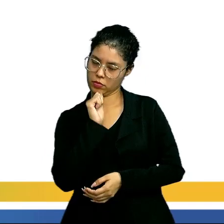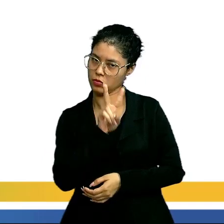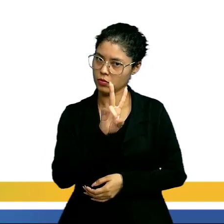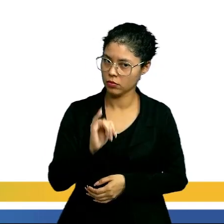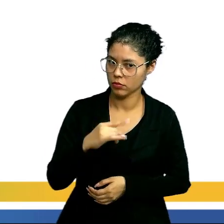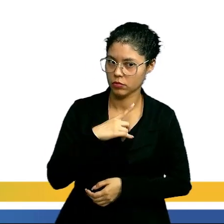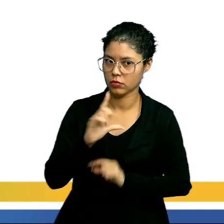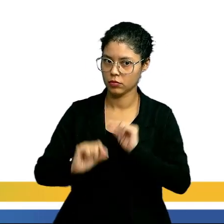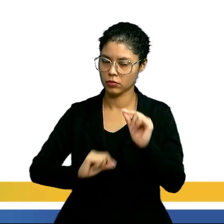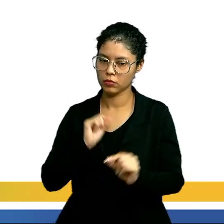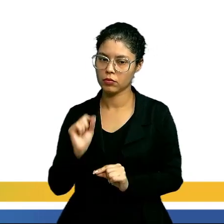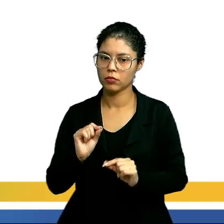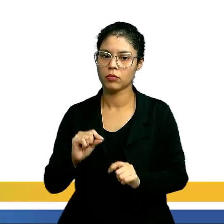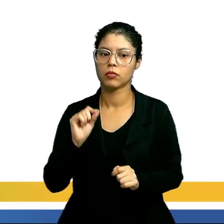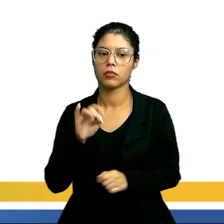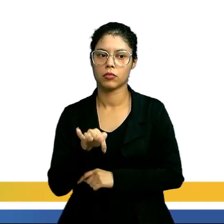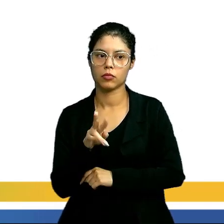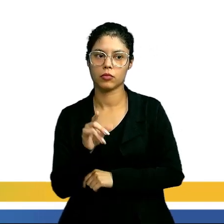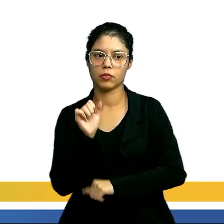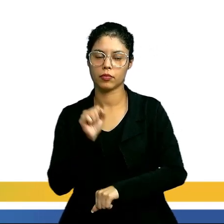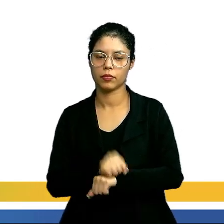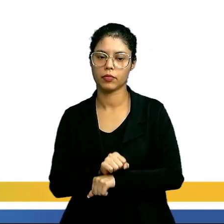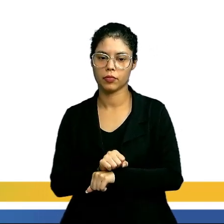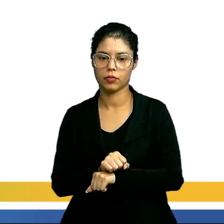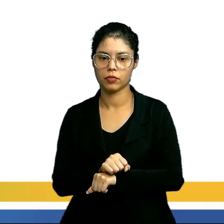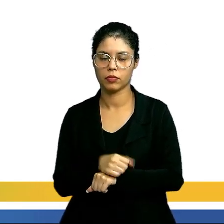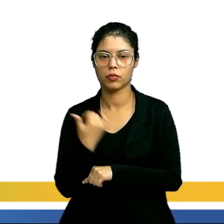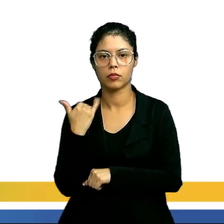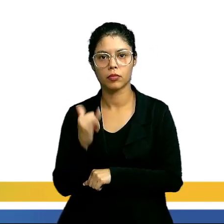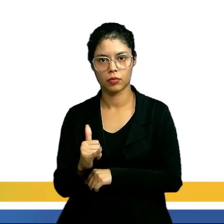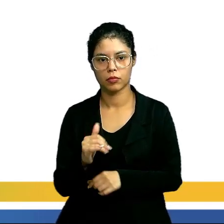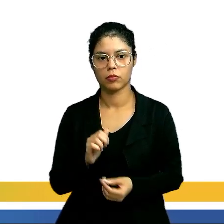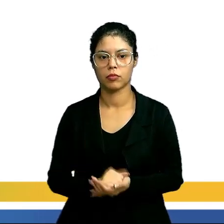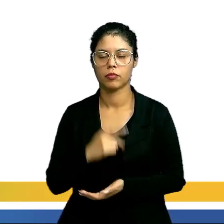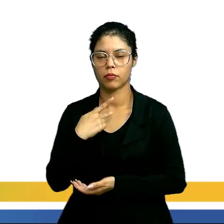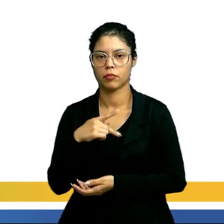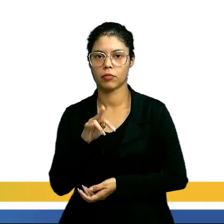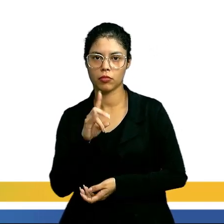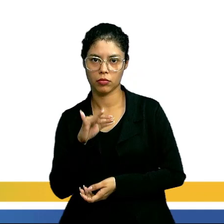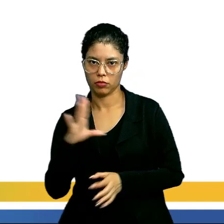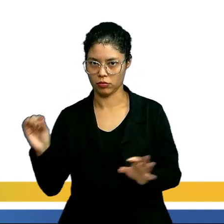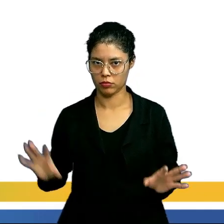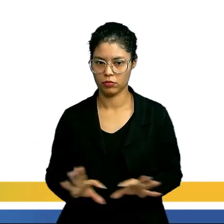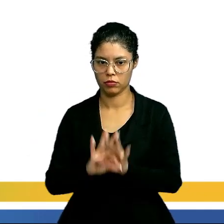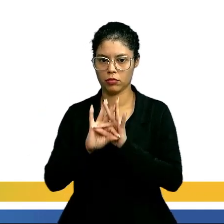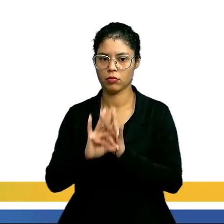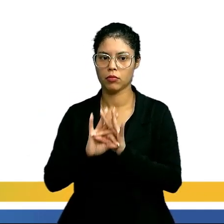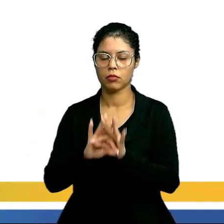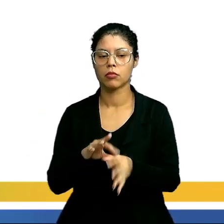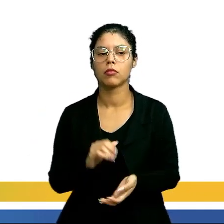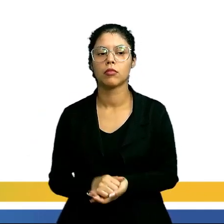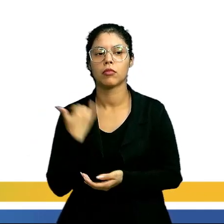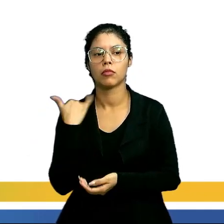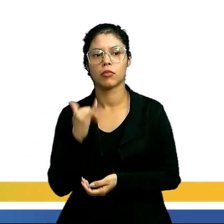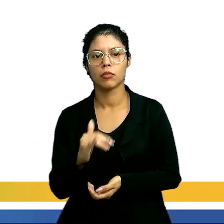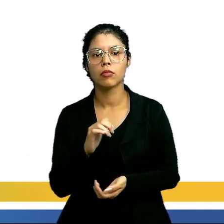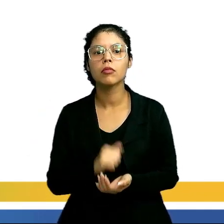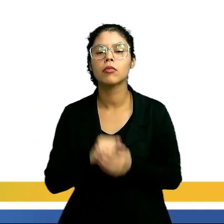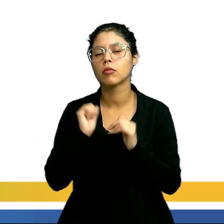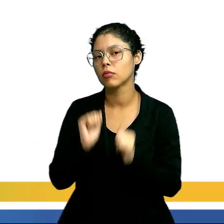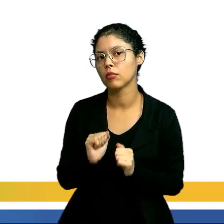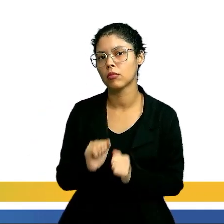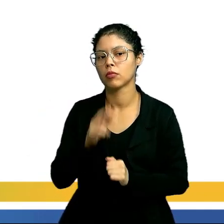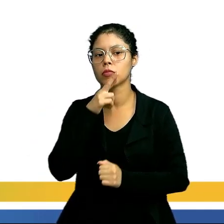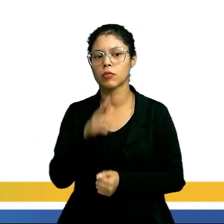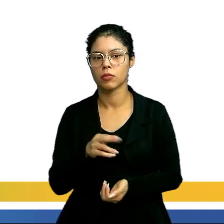vai estar em estático, ou seja, você vai ter ali uma energia potencial associada à gravidade. A energia cinética ela pode